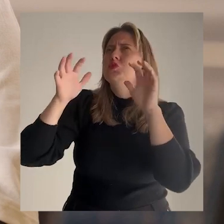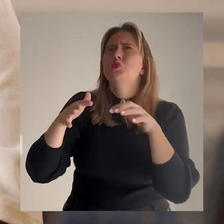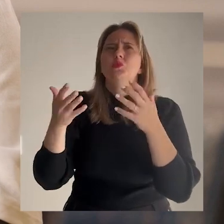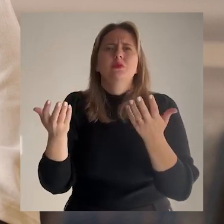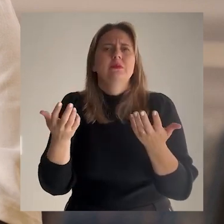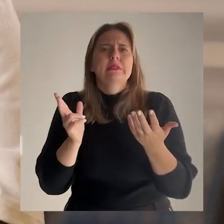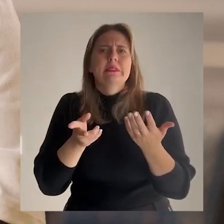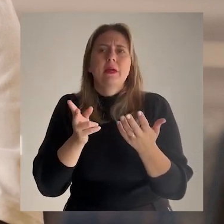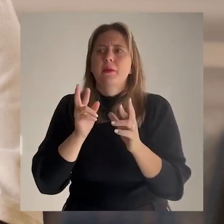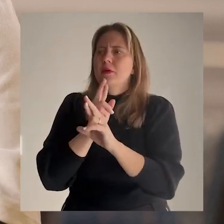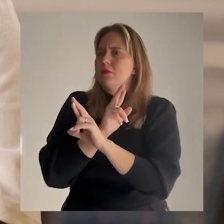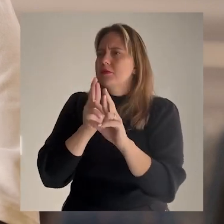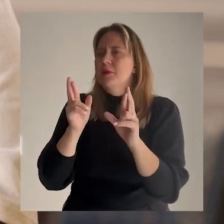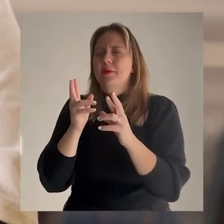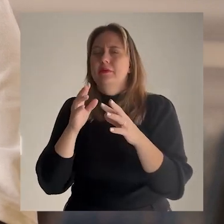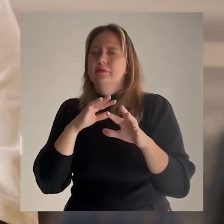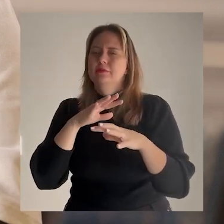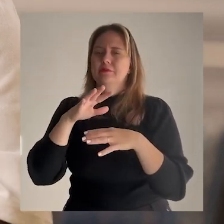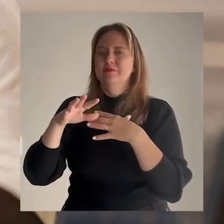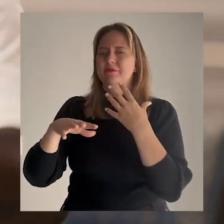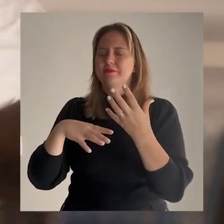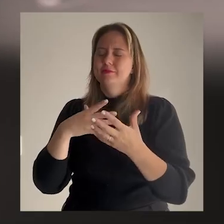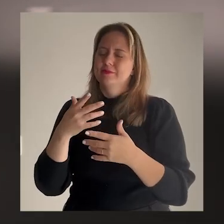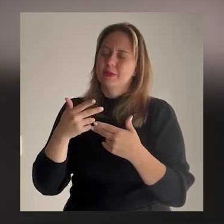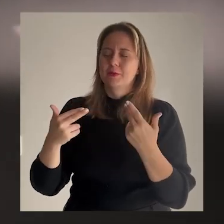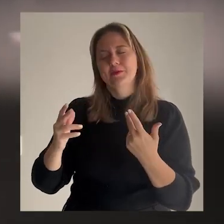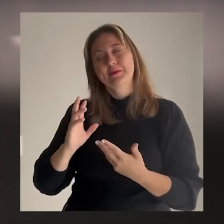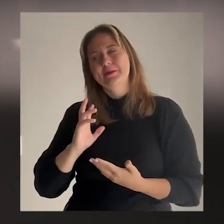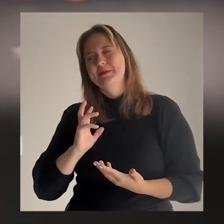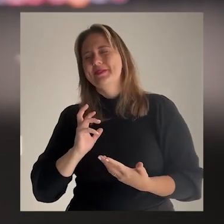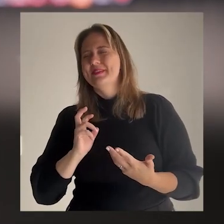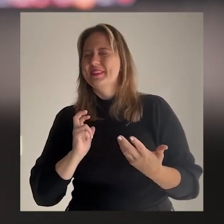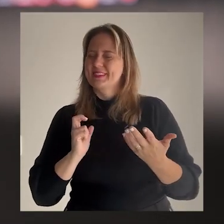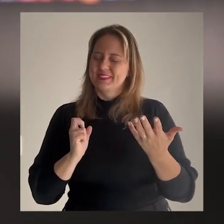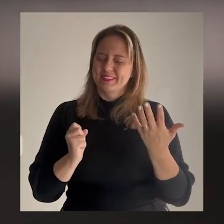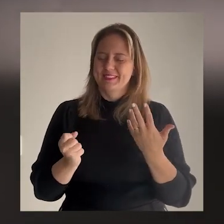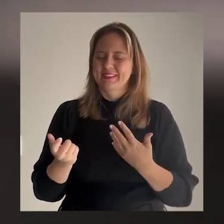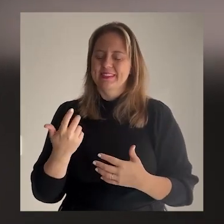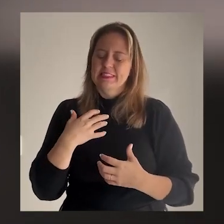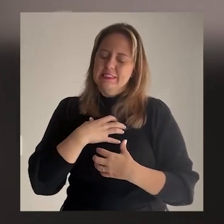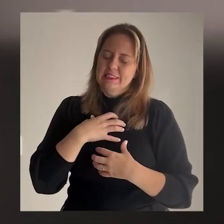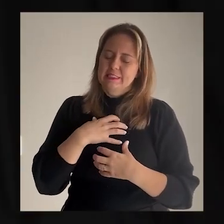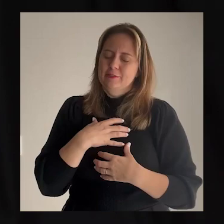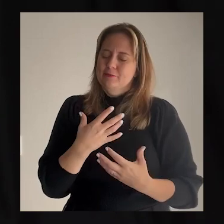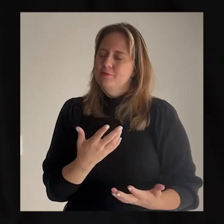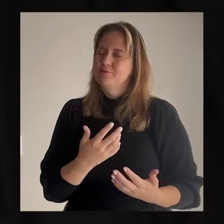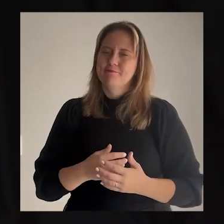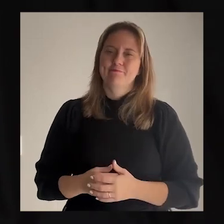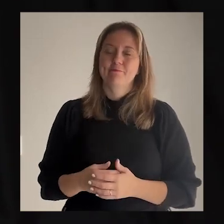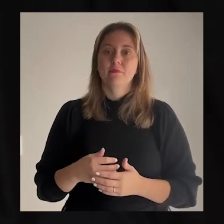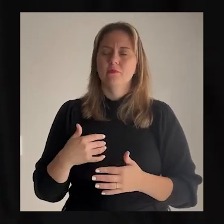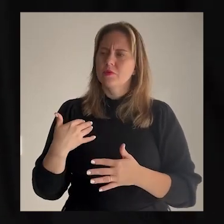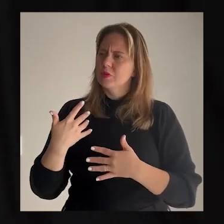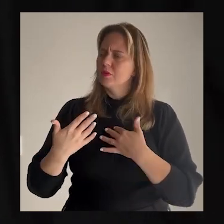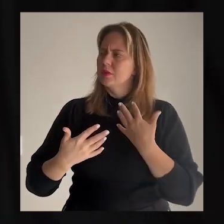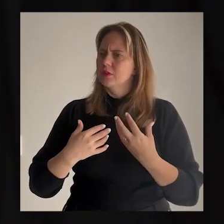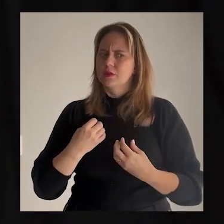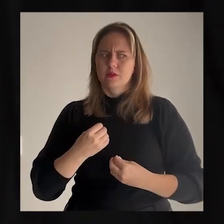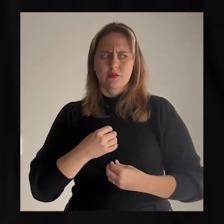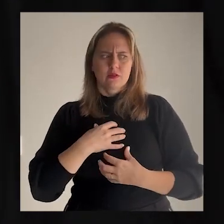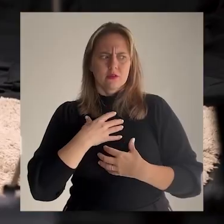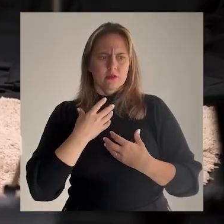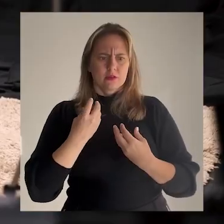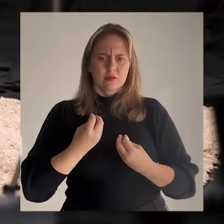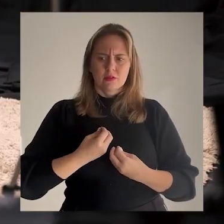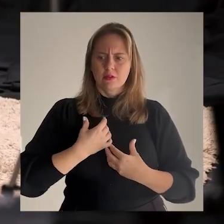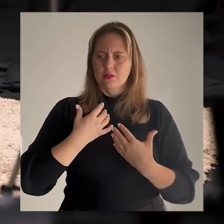com relacionamentos no meio e essa coisa de amor, né? De sentimentos. E veio vindo no